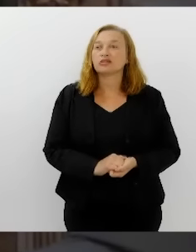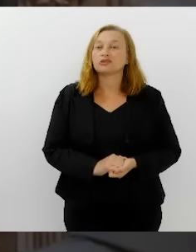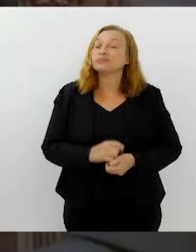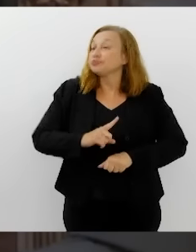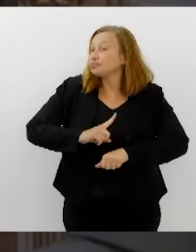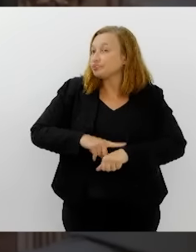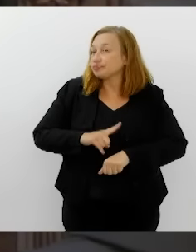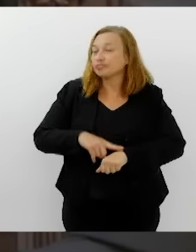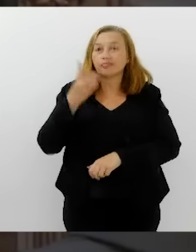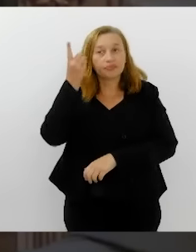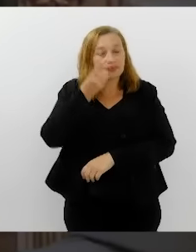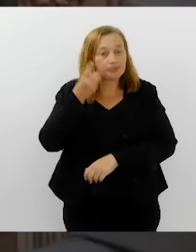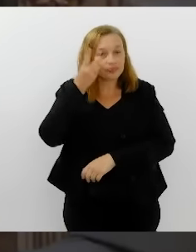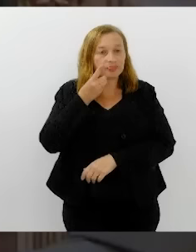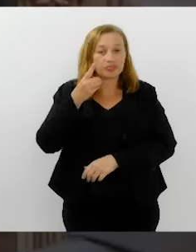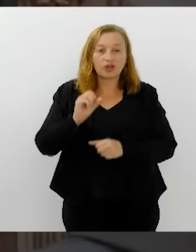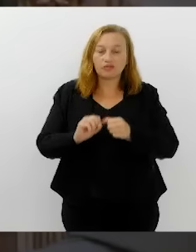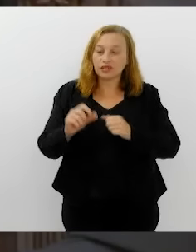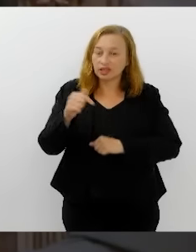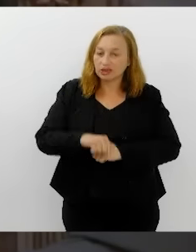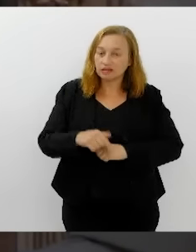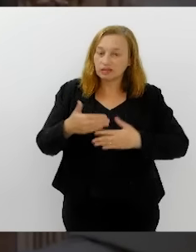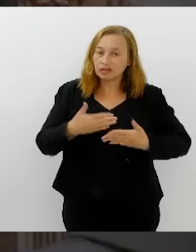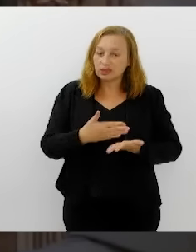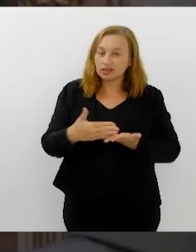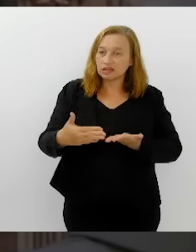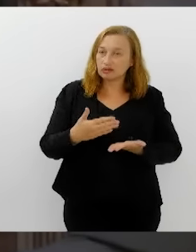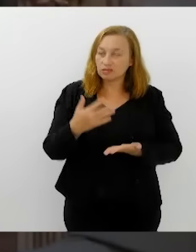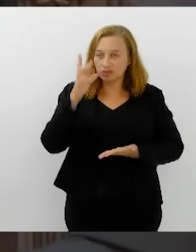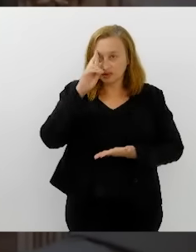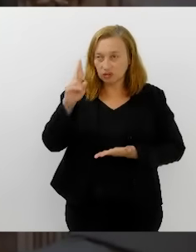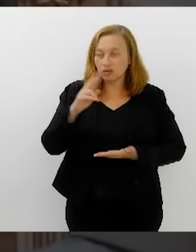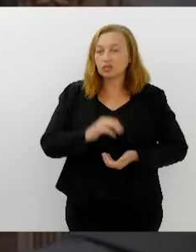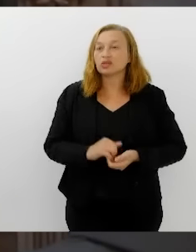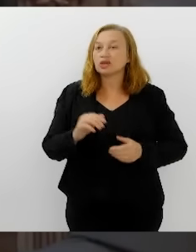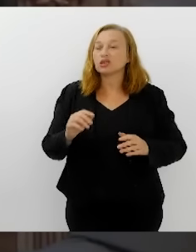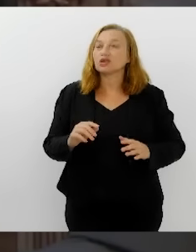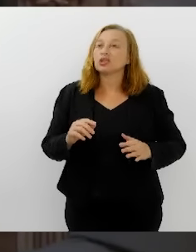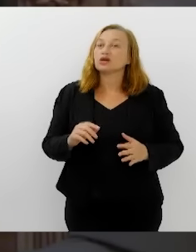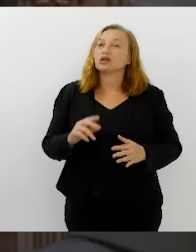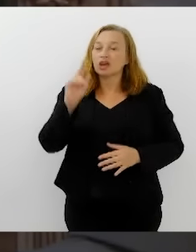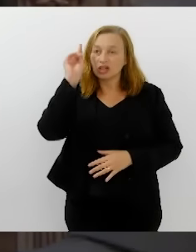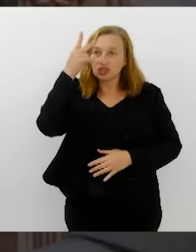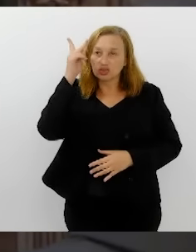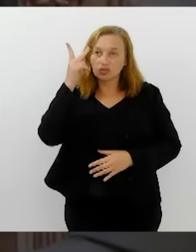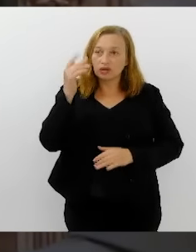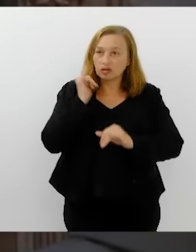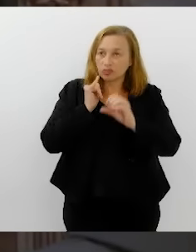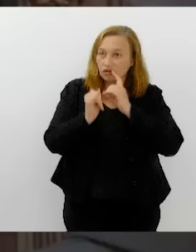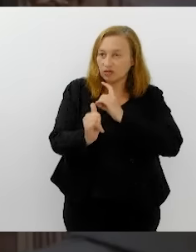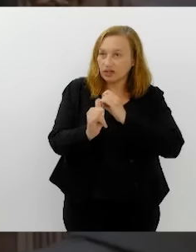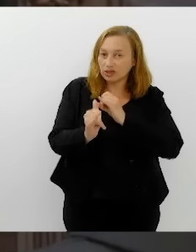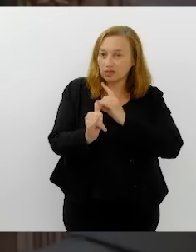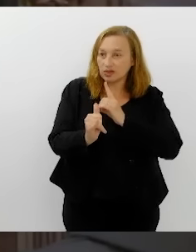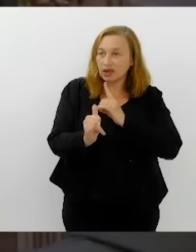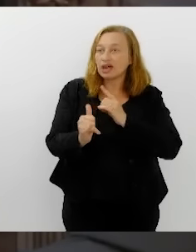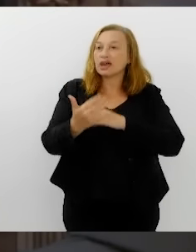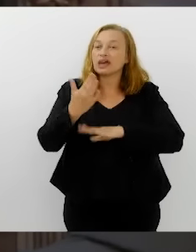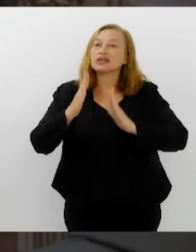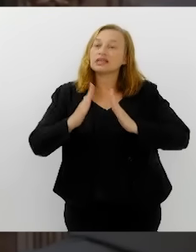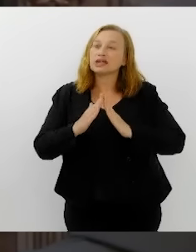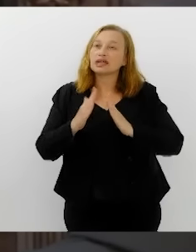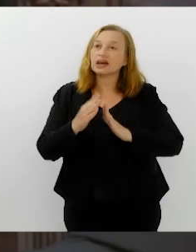deputado, realizado aqui, sob sua iniciativa, é um momento histórico e até profético. Nesta casa, esteve aqui